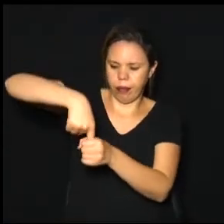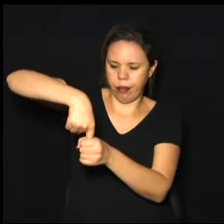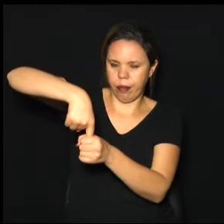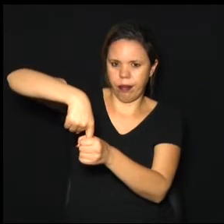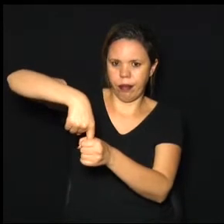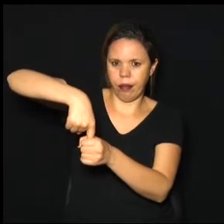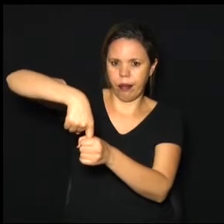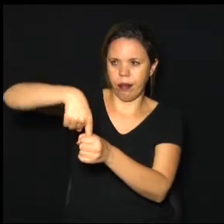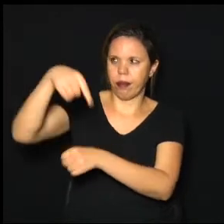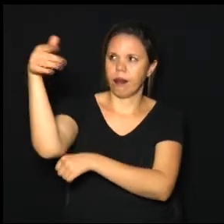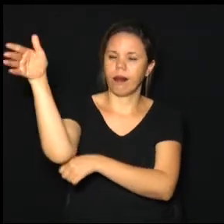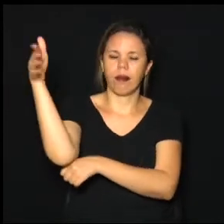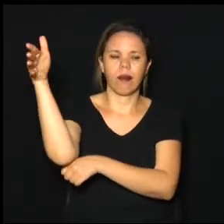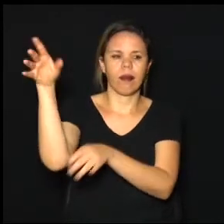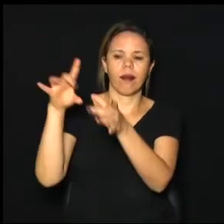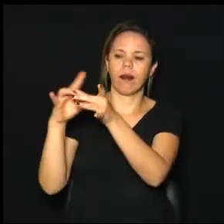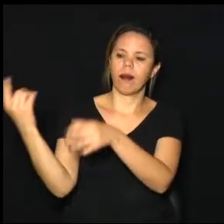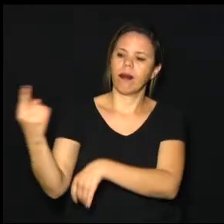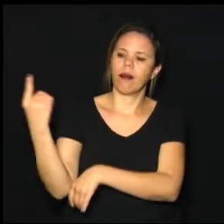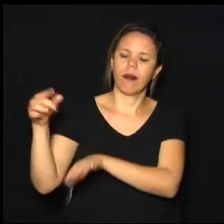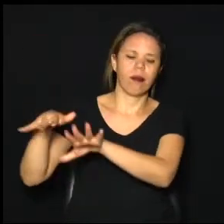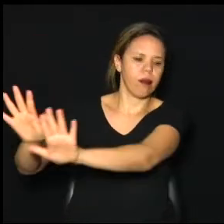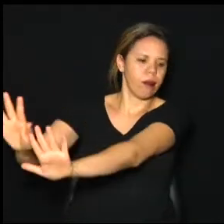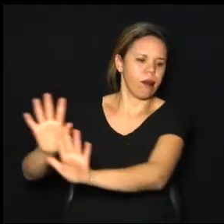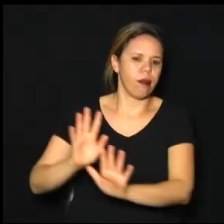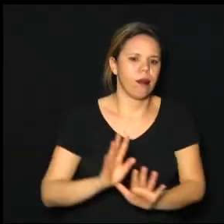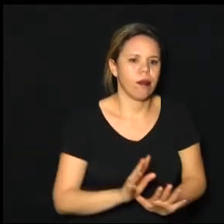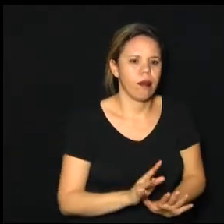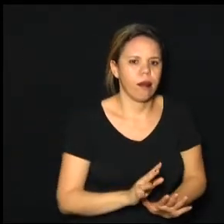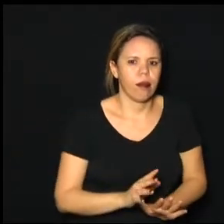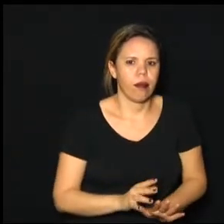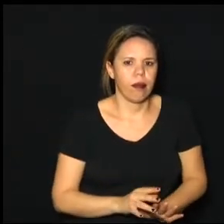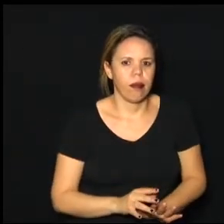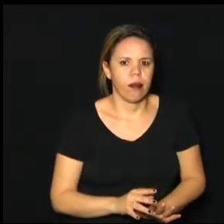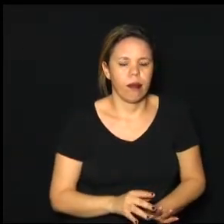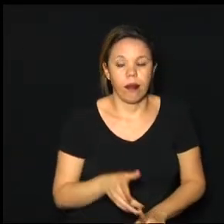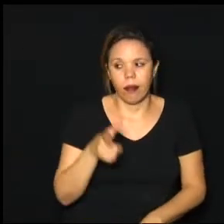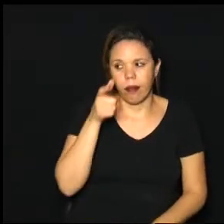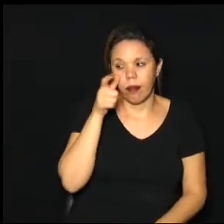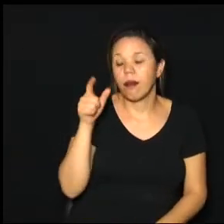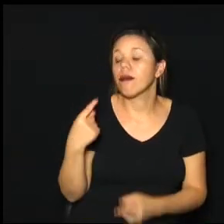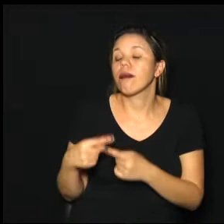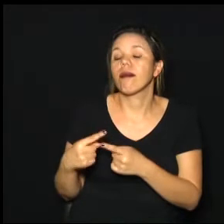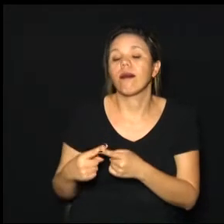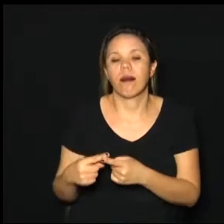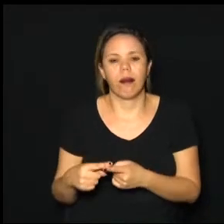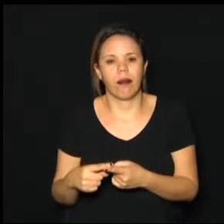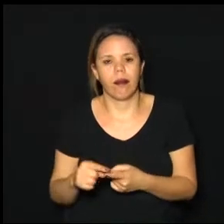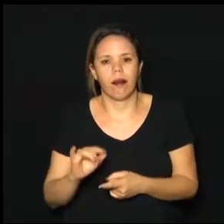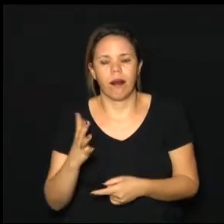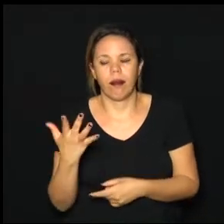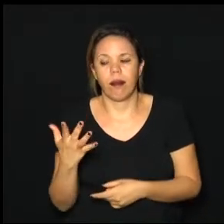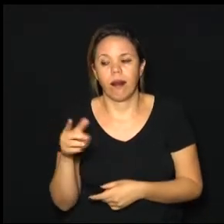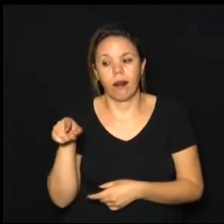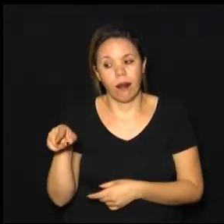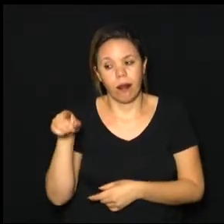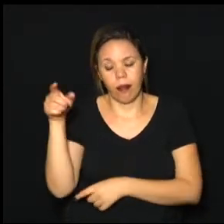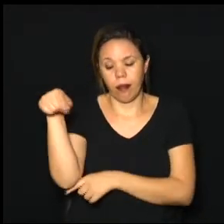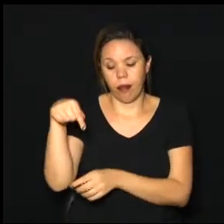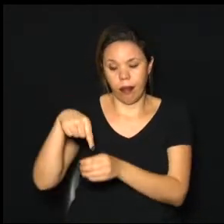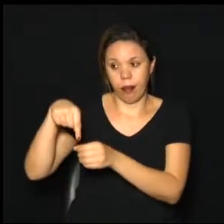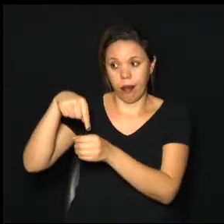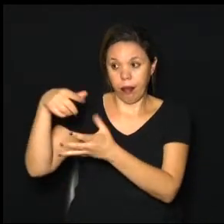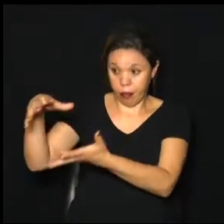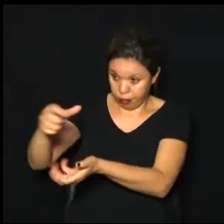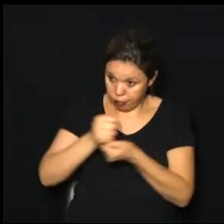nesse peso e deixar ela lá sem a observação. Por quê? Porque além dela ter que ser